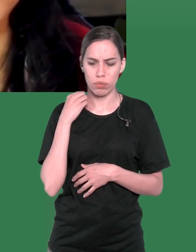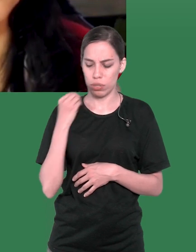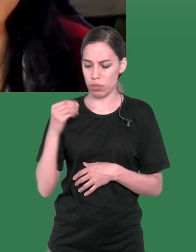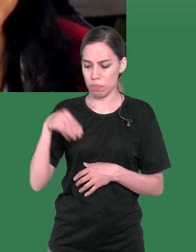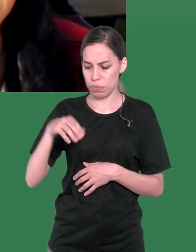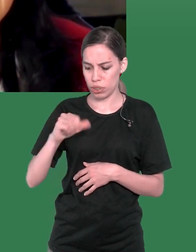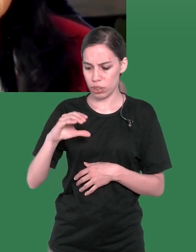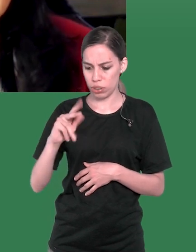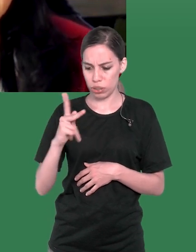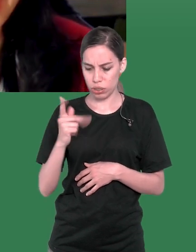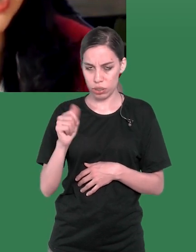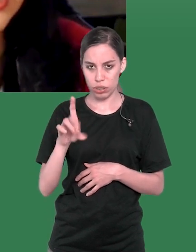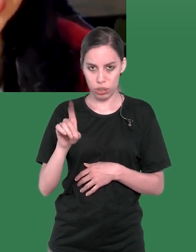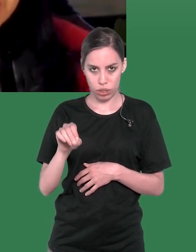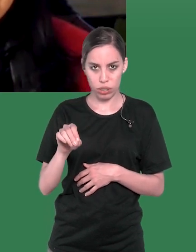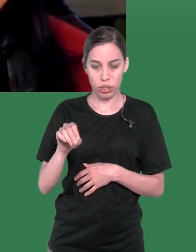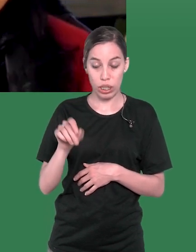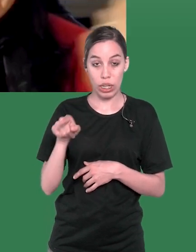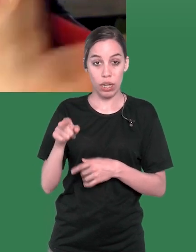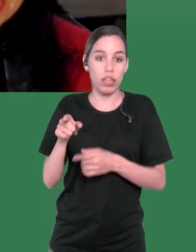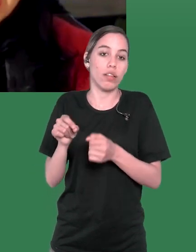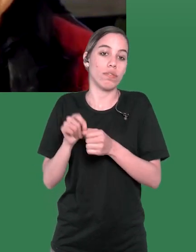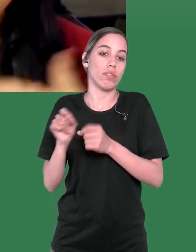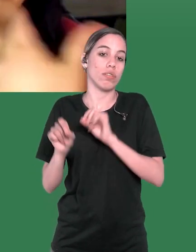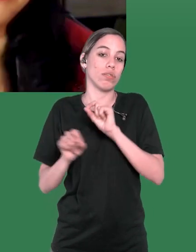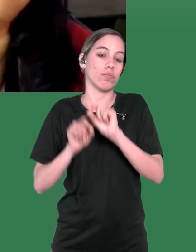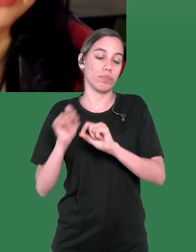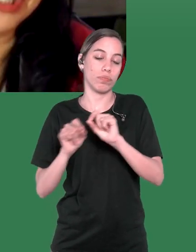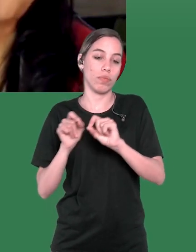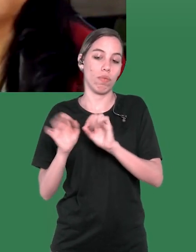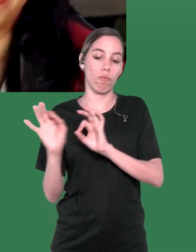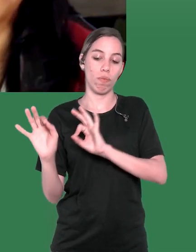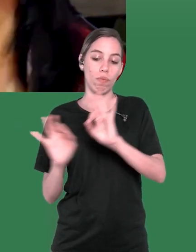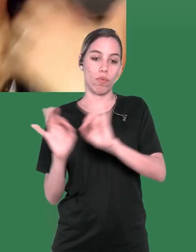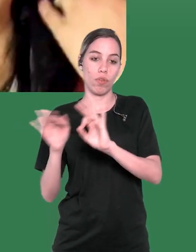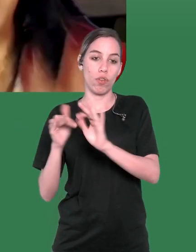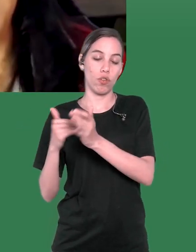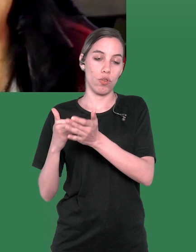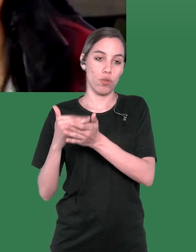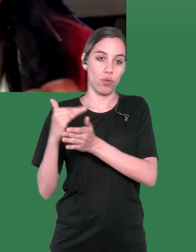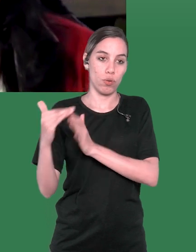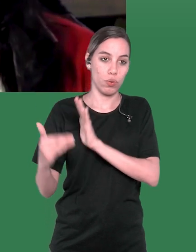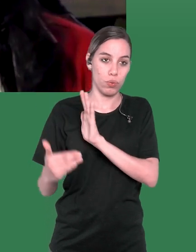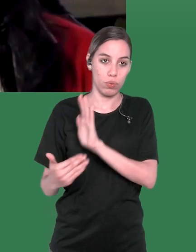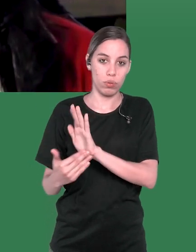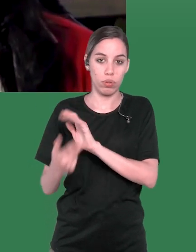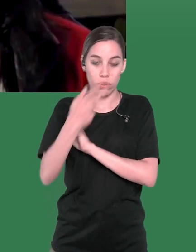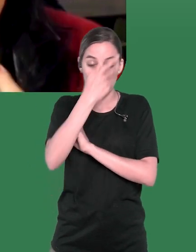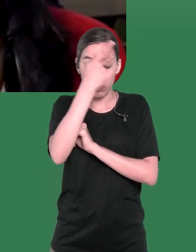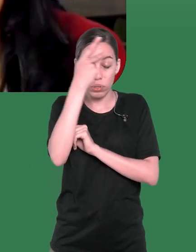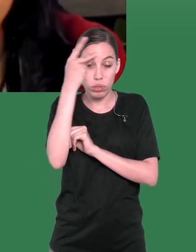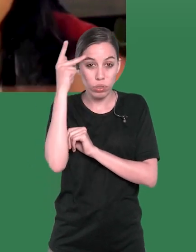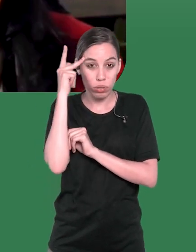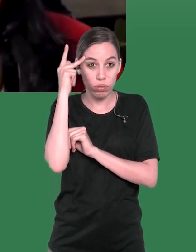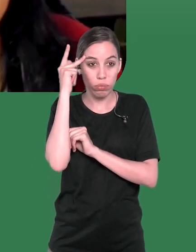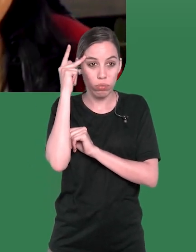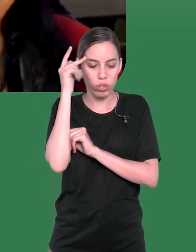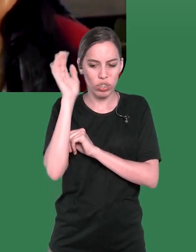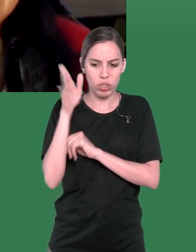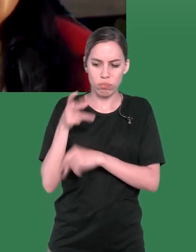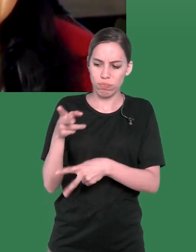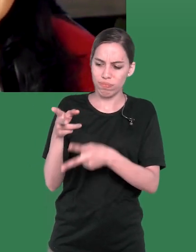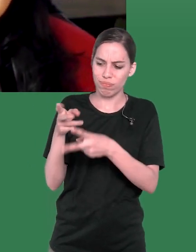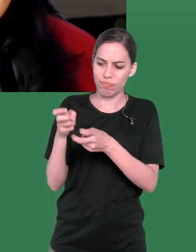do século XX e posteriormente passassem a ter